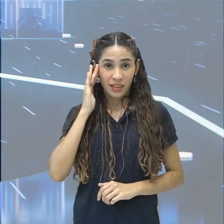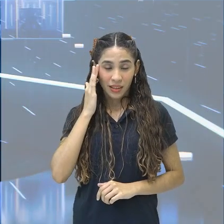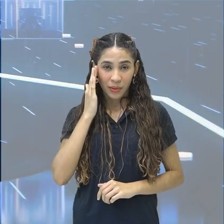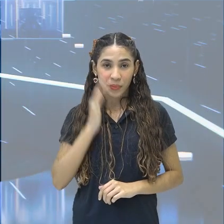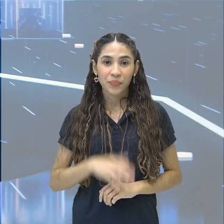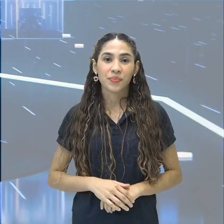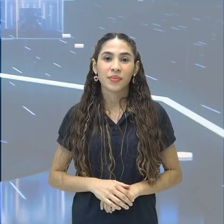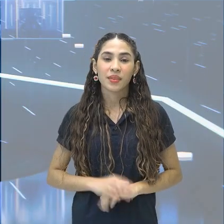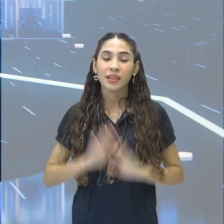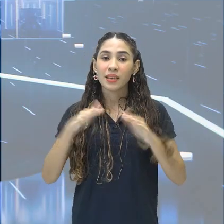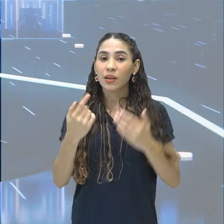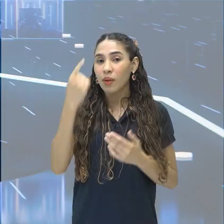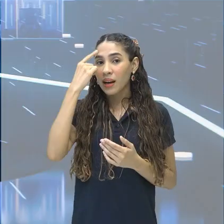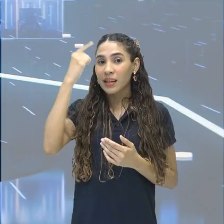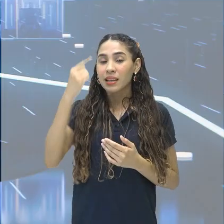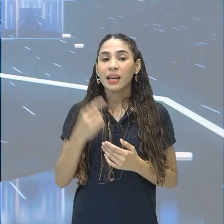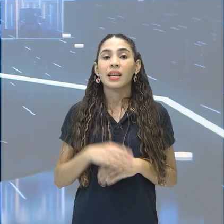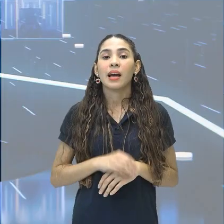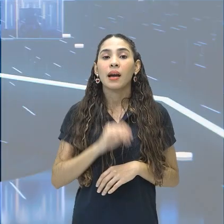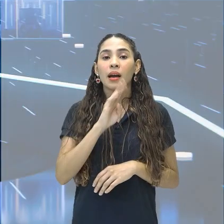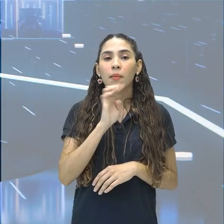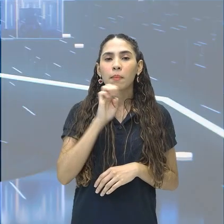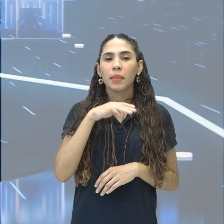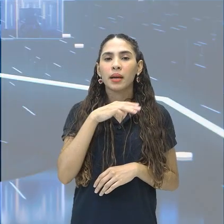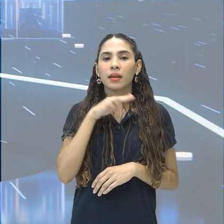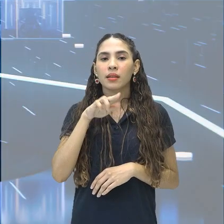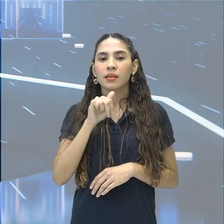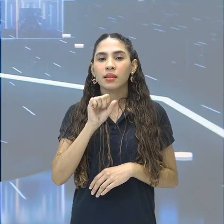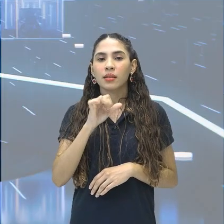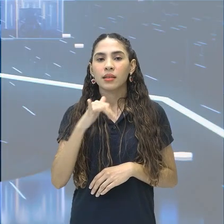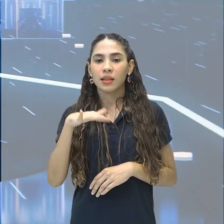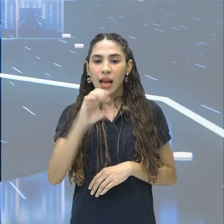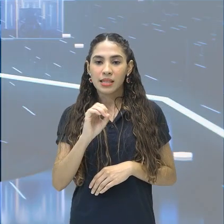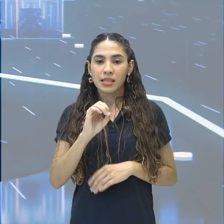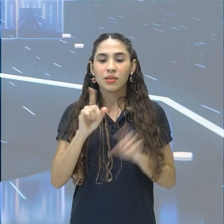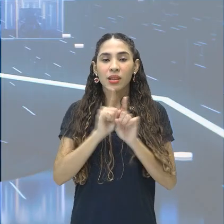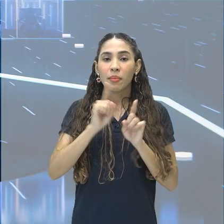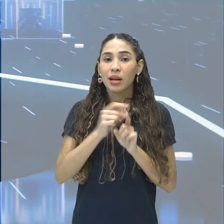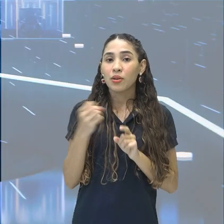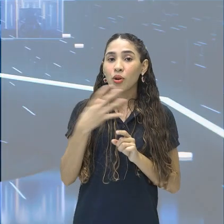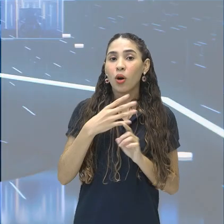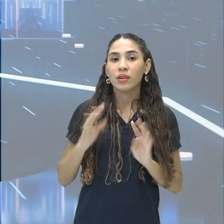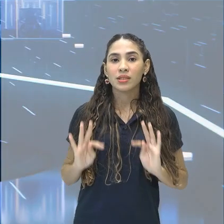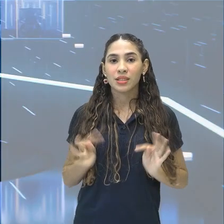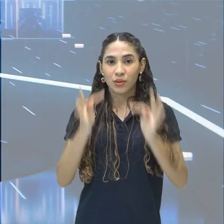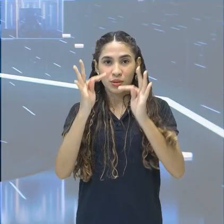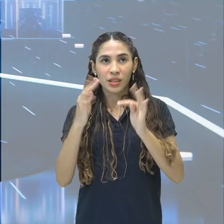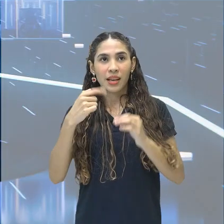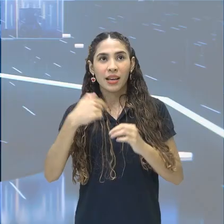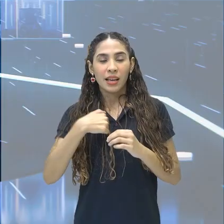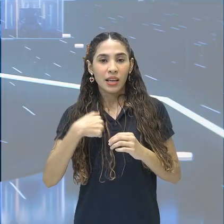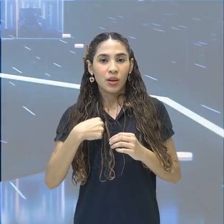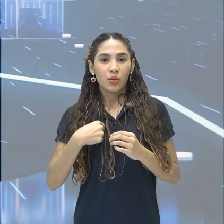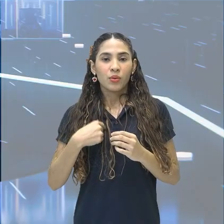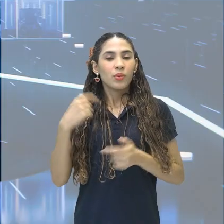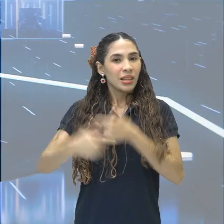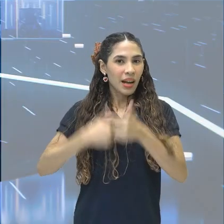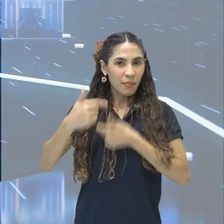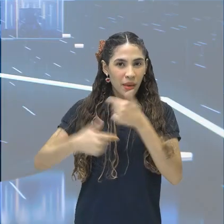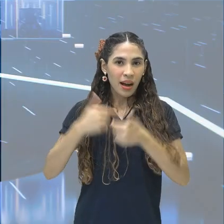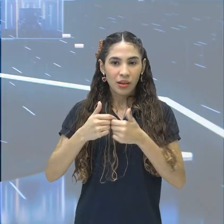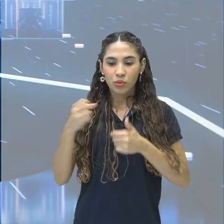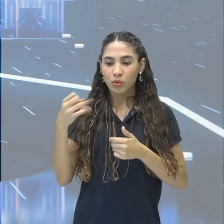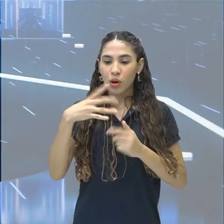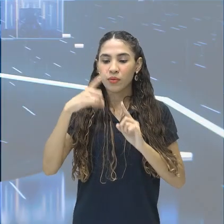E aí, a ideia do bem-nascido lá, a ideia das novas tecnologias, a ideia de eu estar no trabalho,